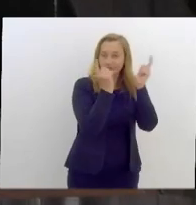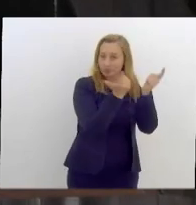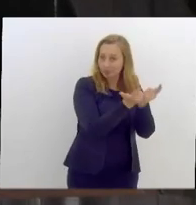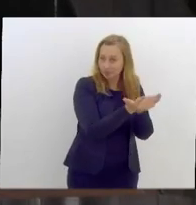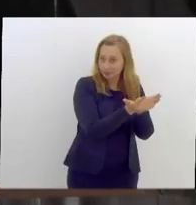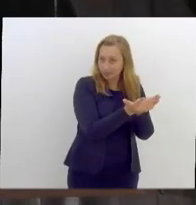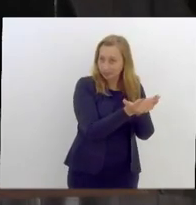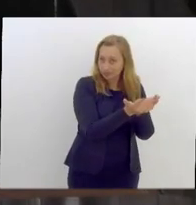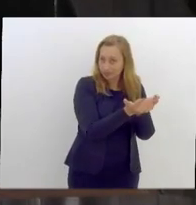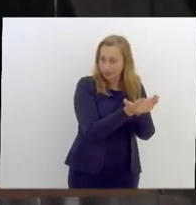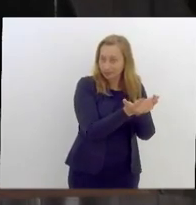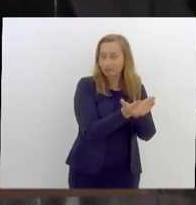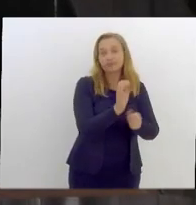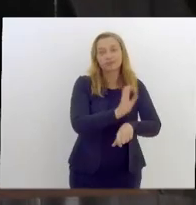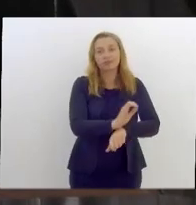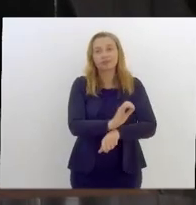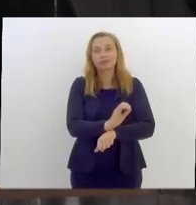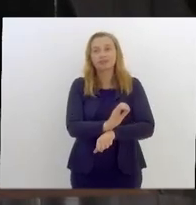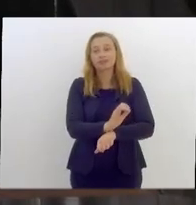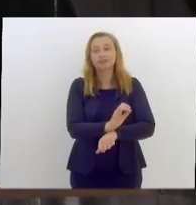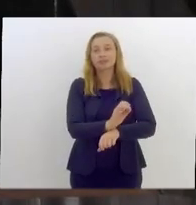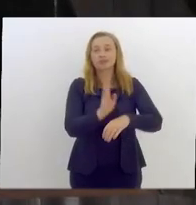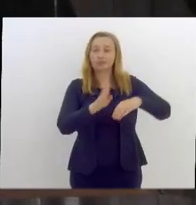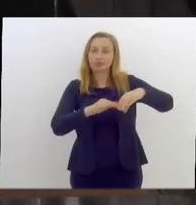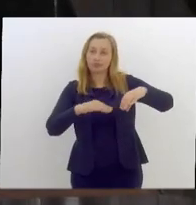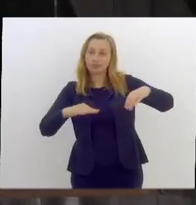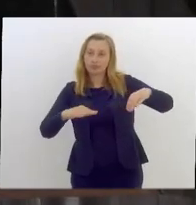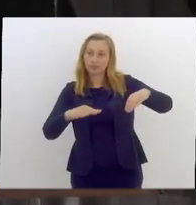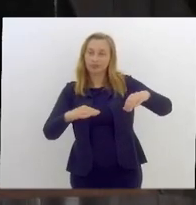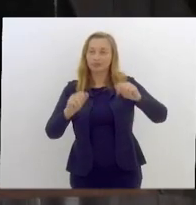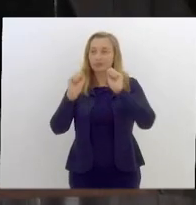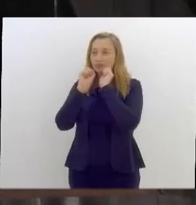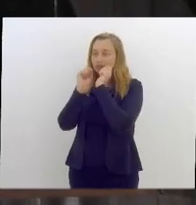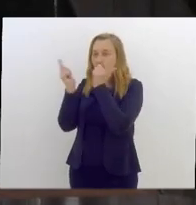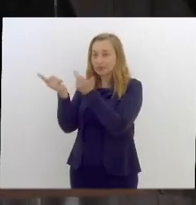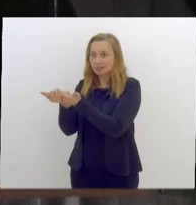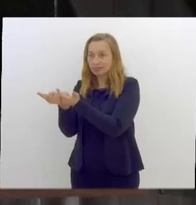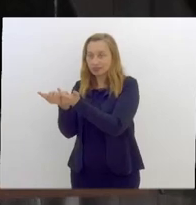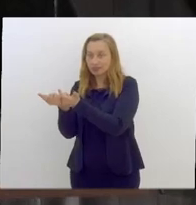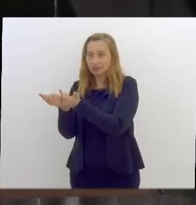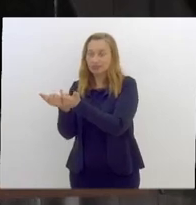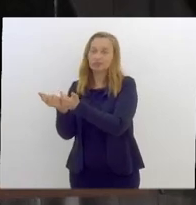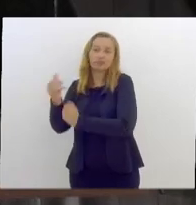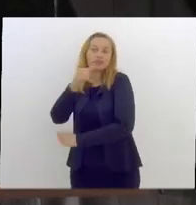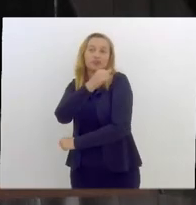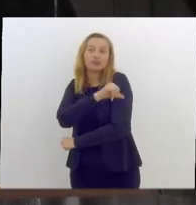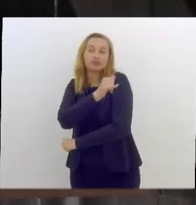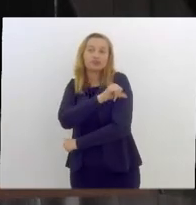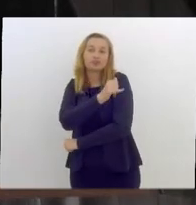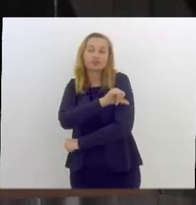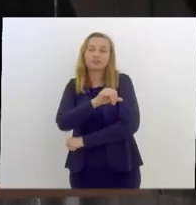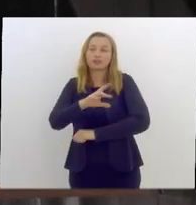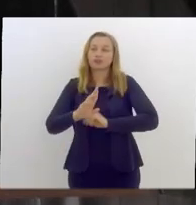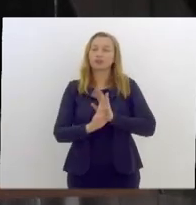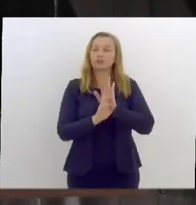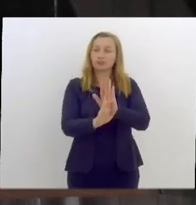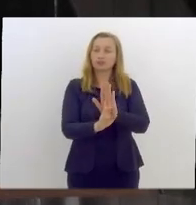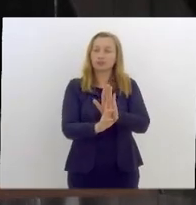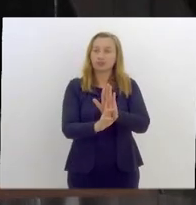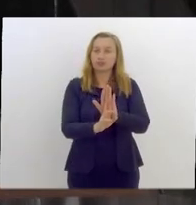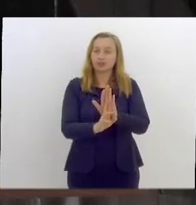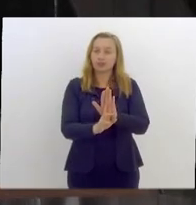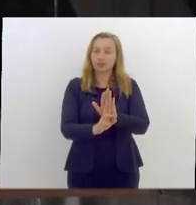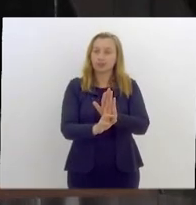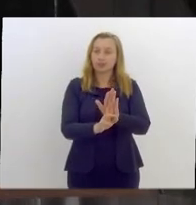Assembleia Legislativa do Estado da Guanabara e a Assembleia Legislativa do Estado do Rio de Janeiro, representa os eleitores das mais